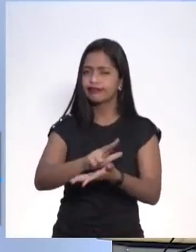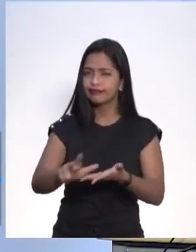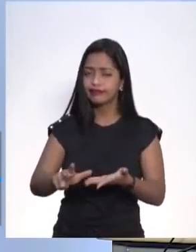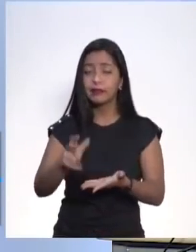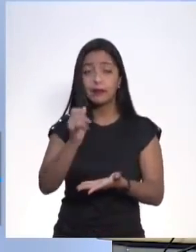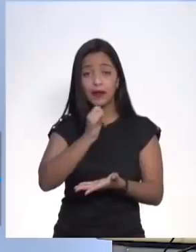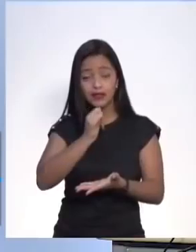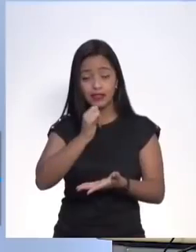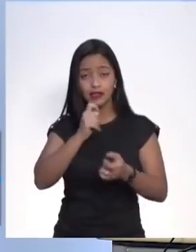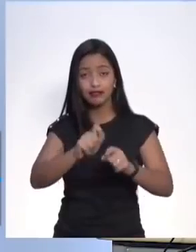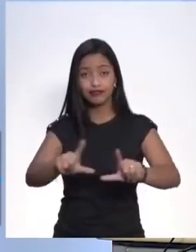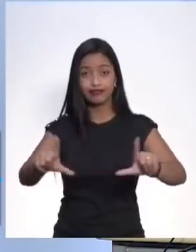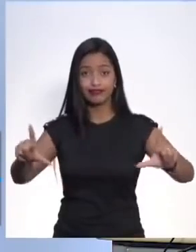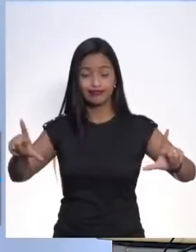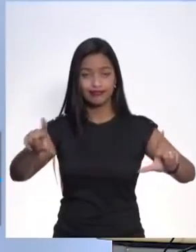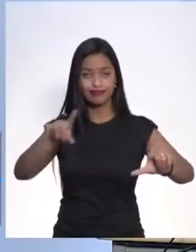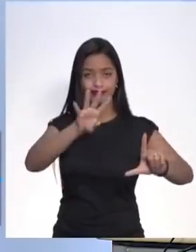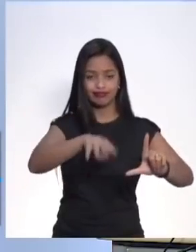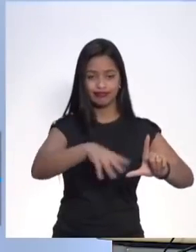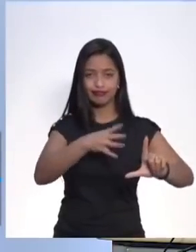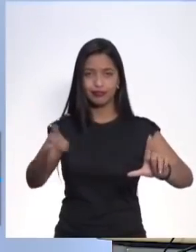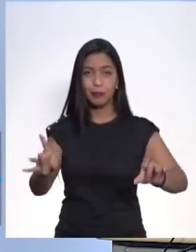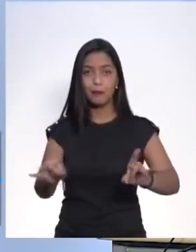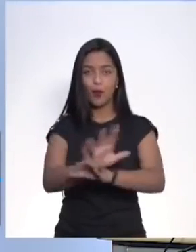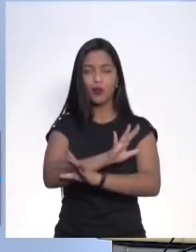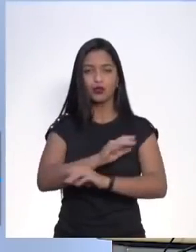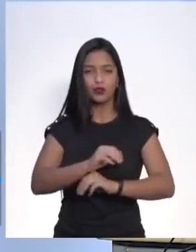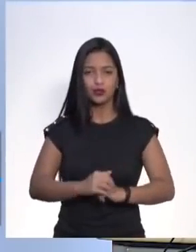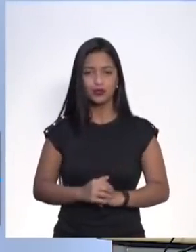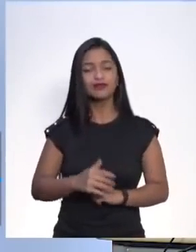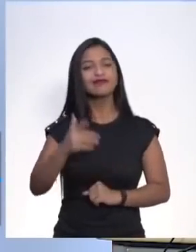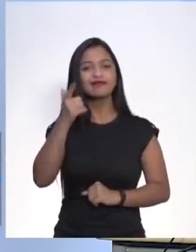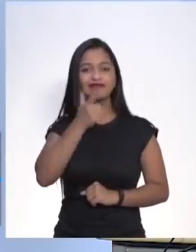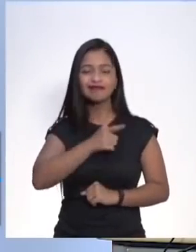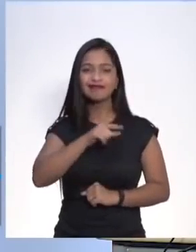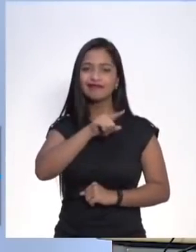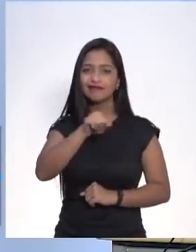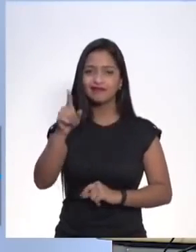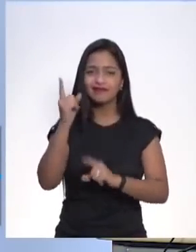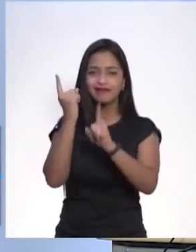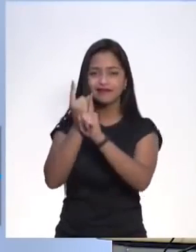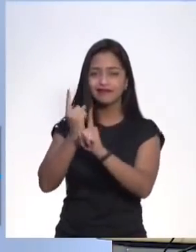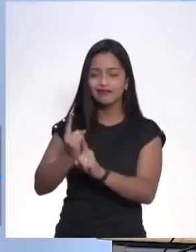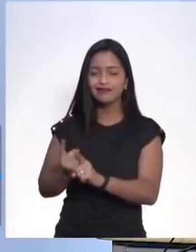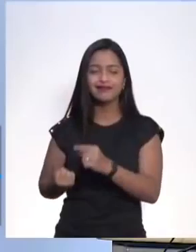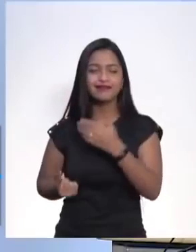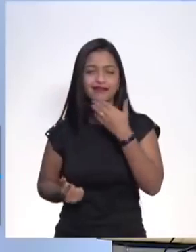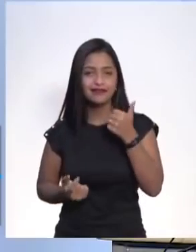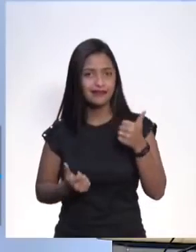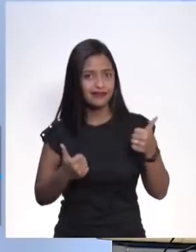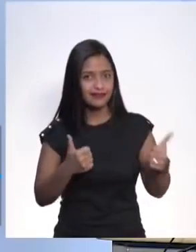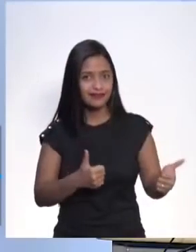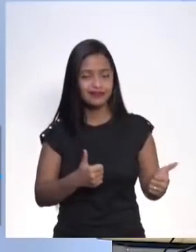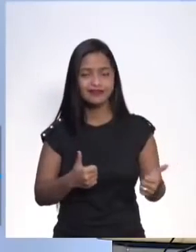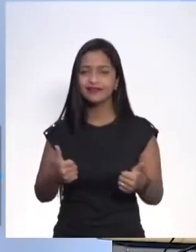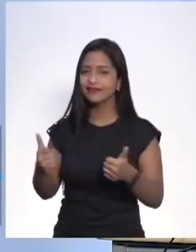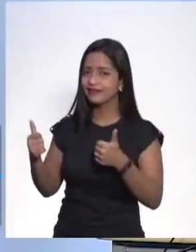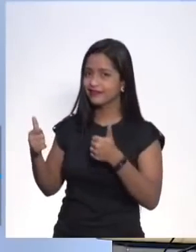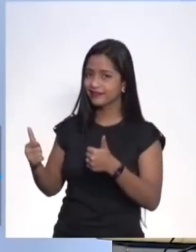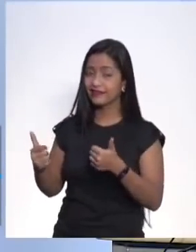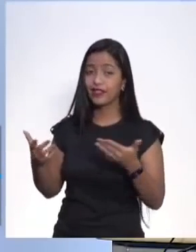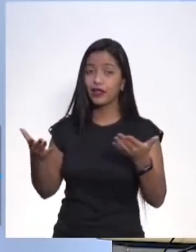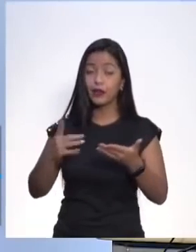facilitar vocês a identificarem aí essas distâncias para identificar mais fácil, digamos assim. Beleza? Beleza. Vamos para a